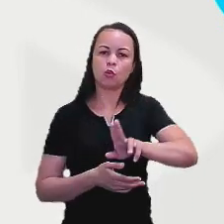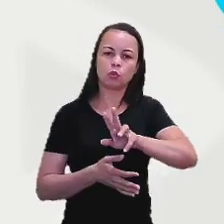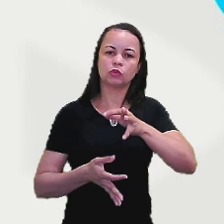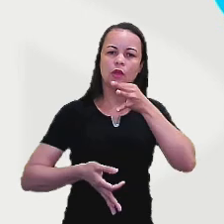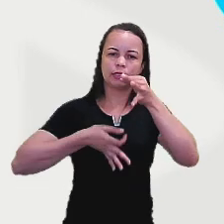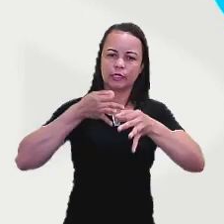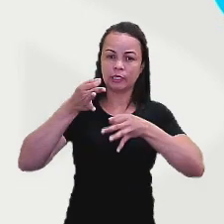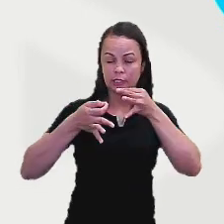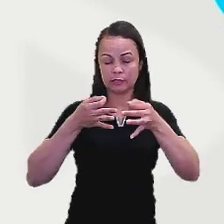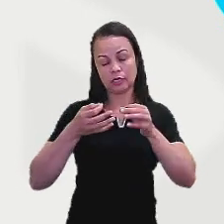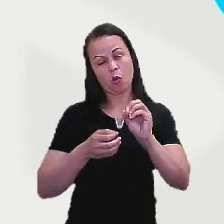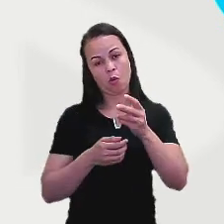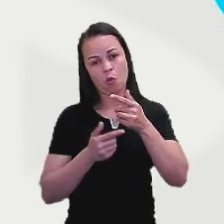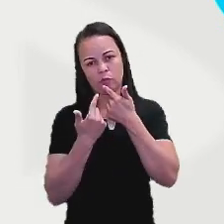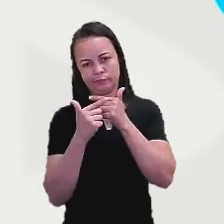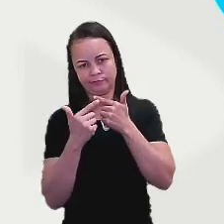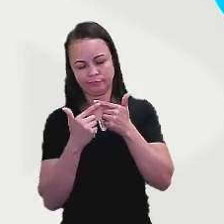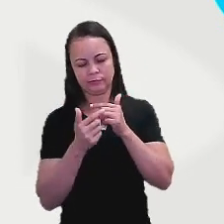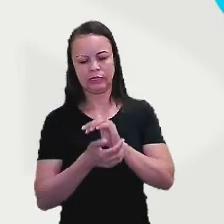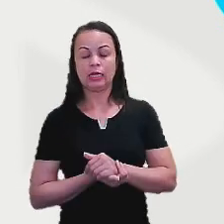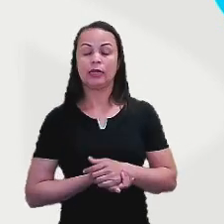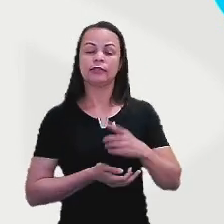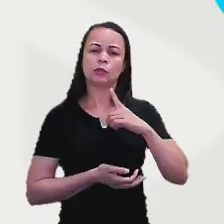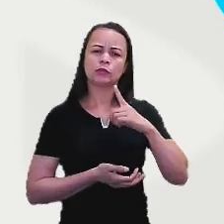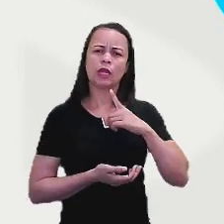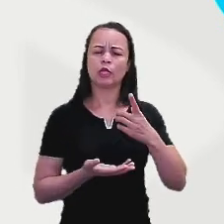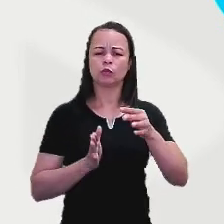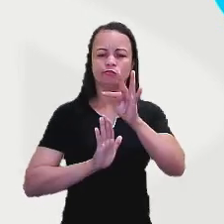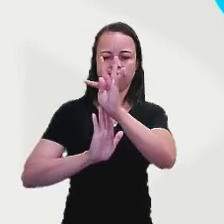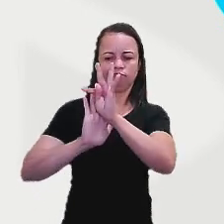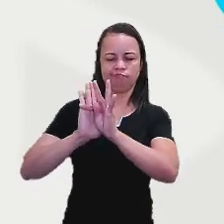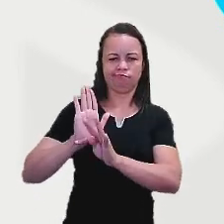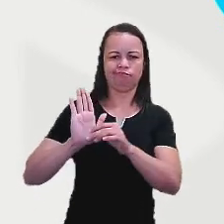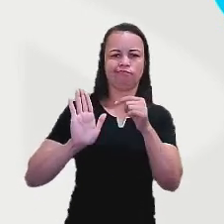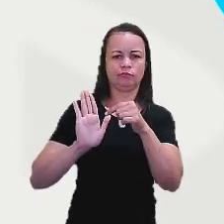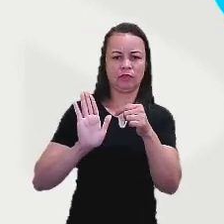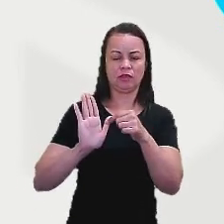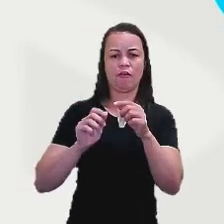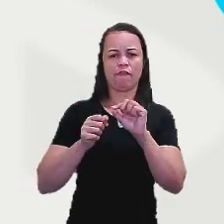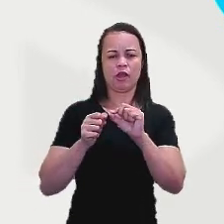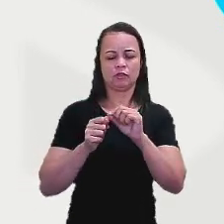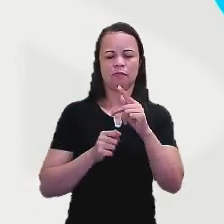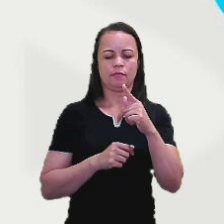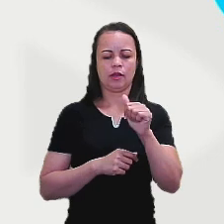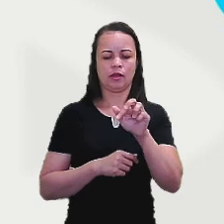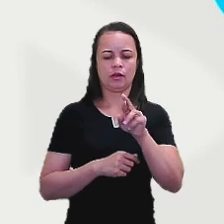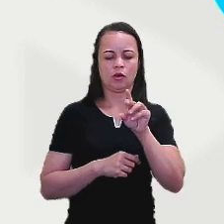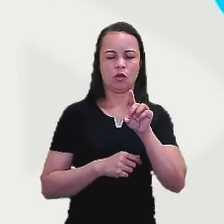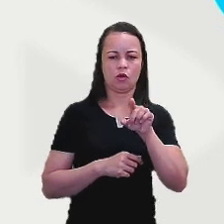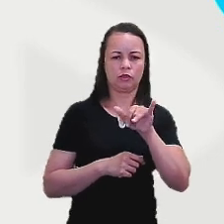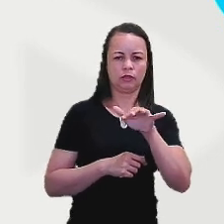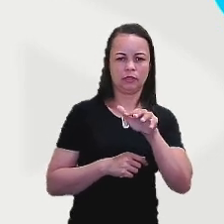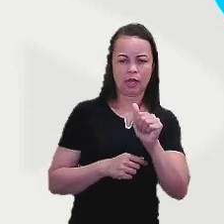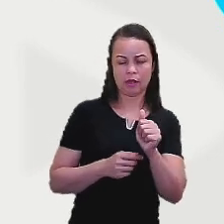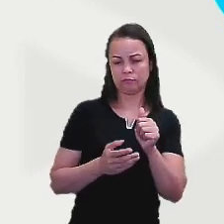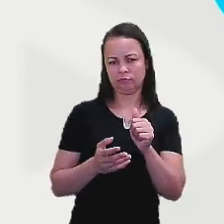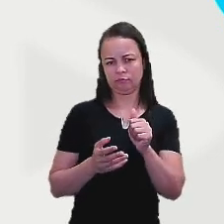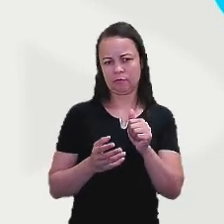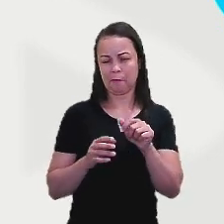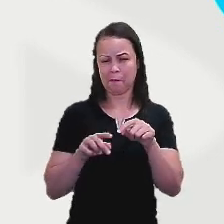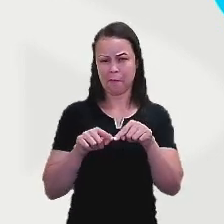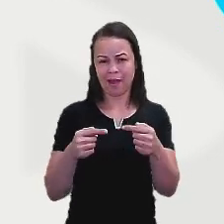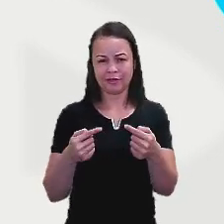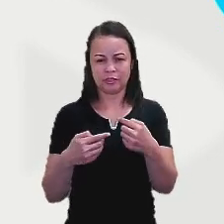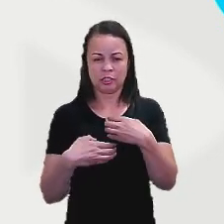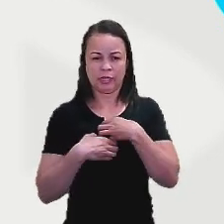ou humor. Então, tem ali aquele texto, eu faço uma paródia, mas não tem o mesmo sentido como a paráfrase, como